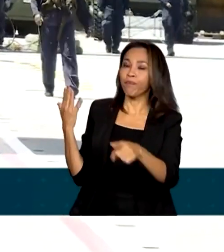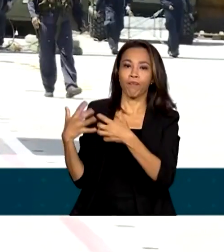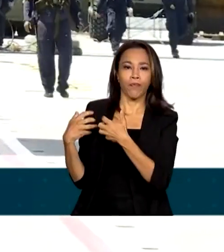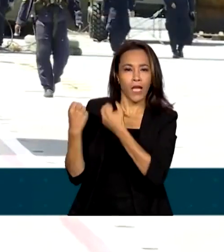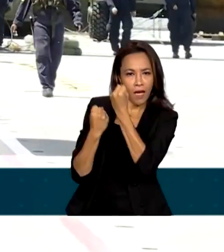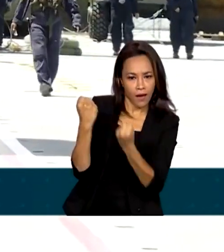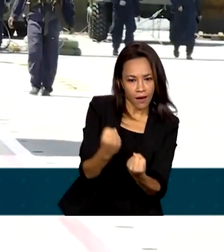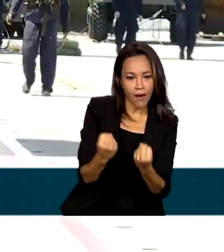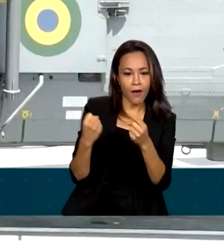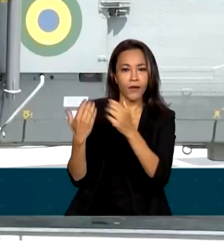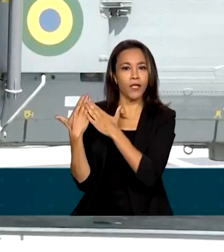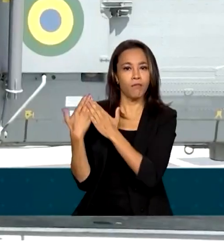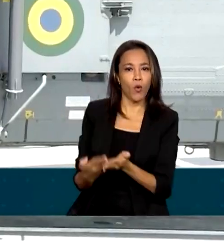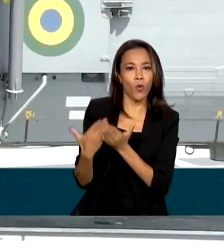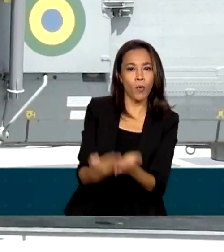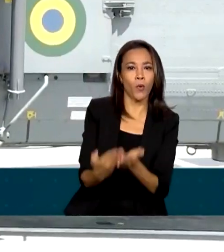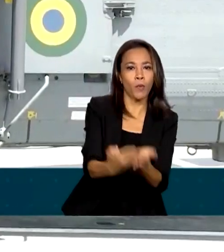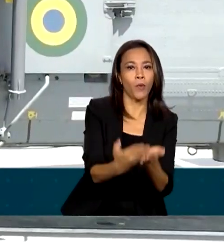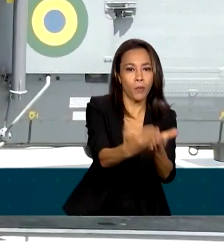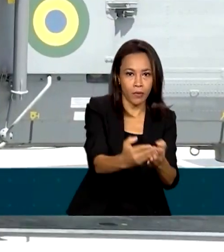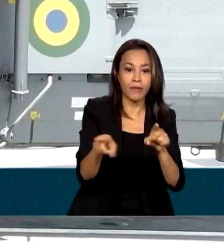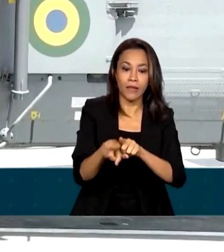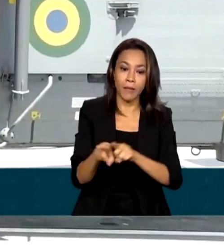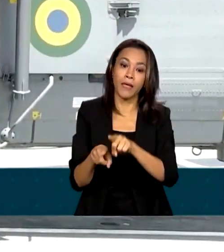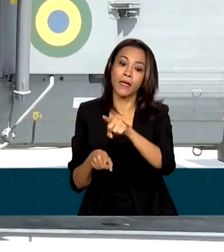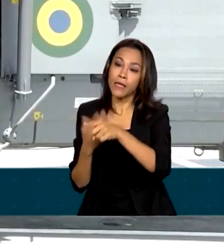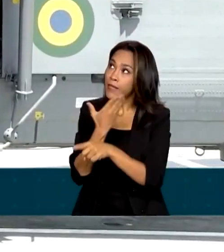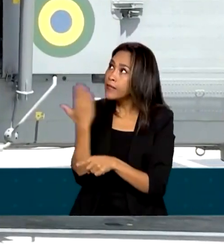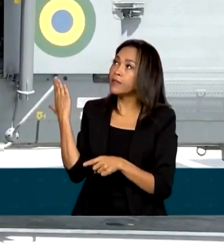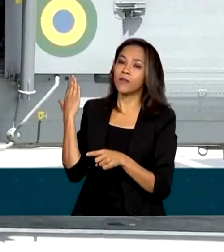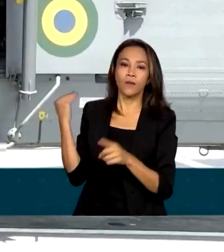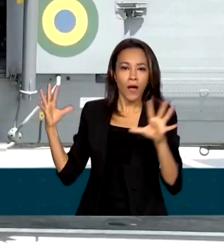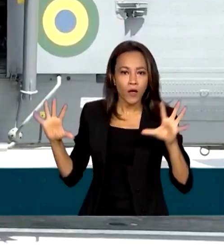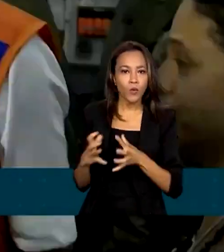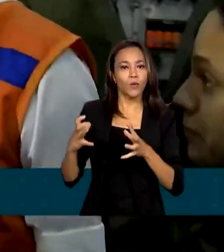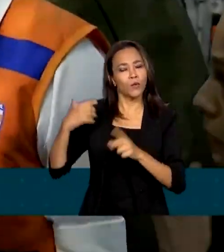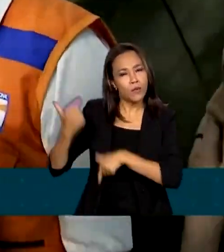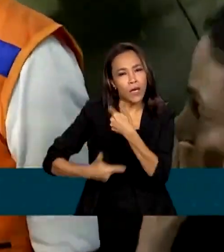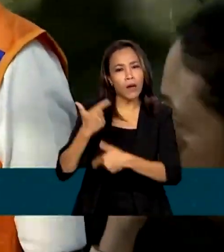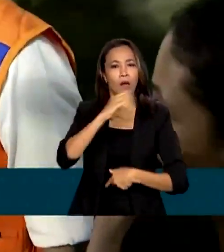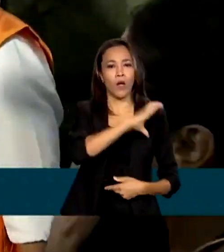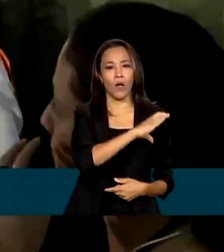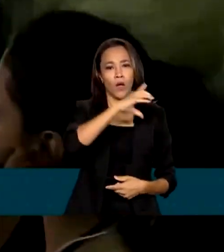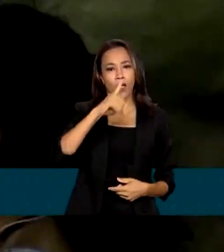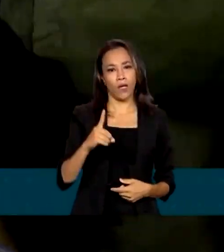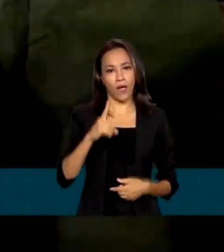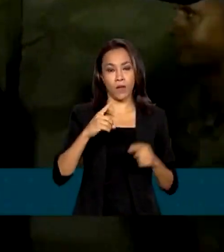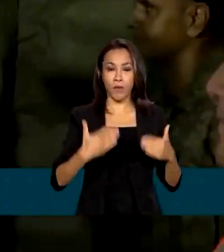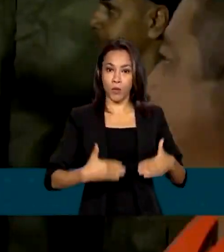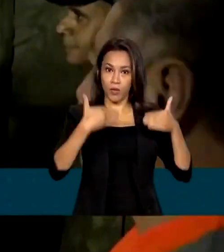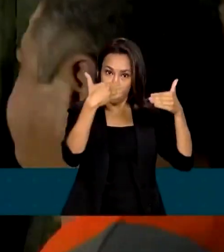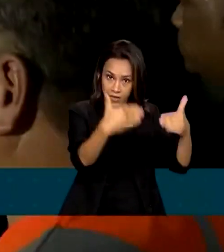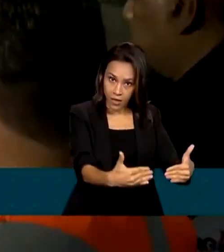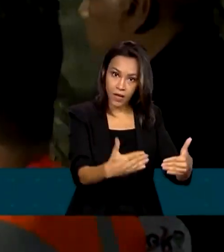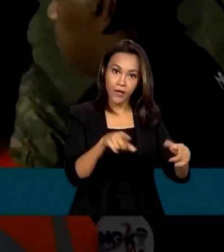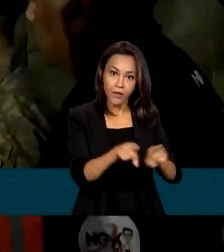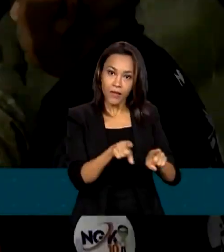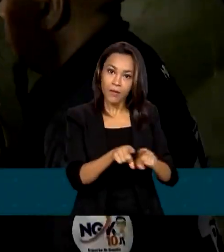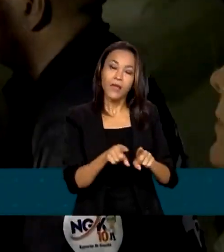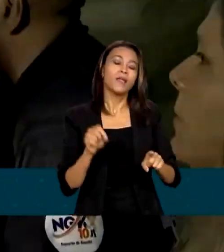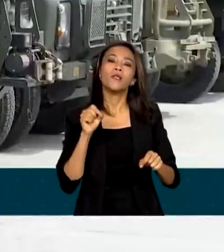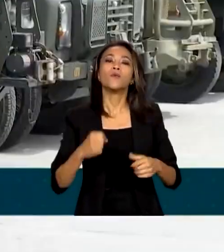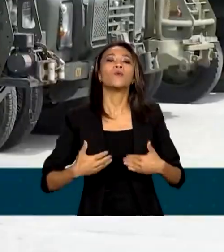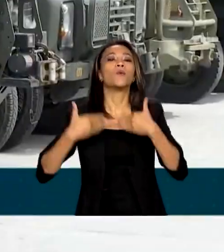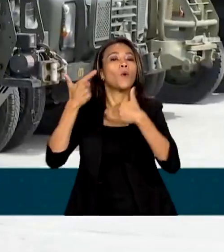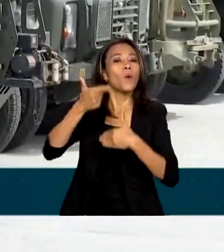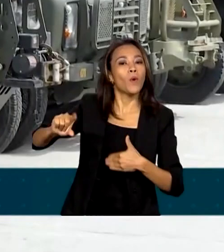de pessoal e lanchas. As ações fazem parte de uma força-tarefa coordenada pelo Ministério da Integração e do Desenvolvimento